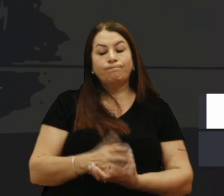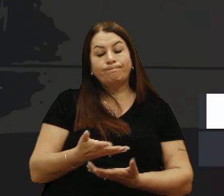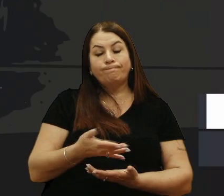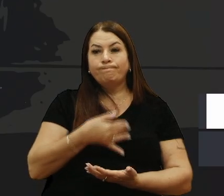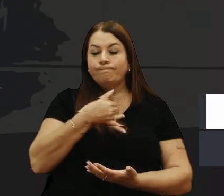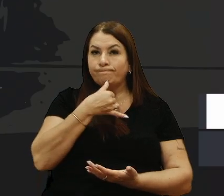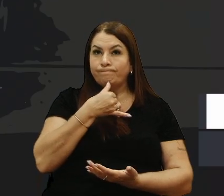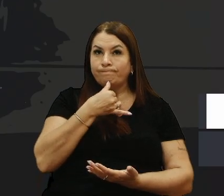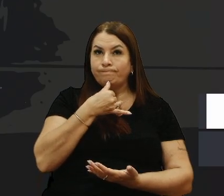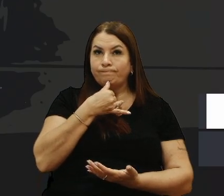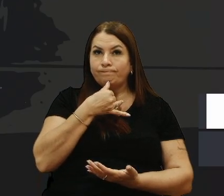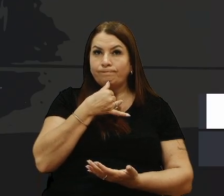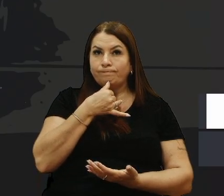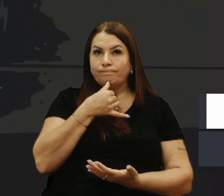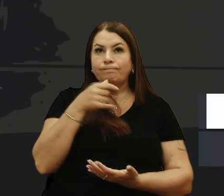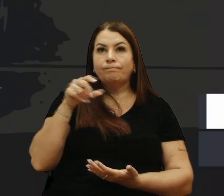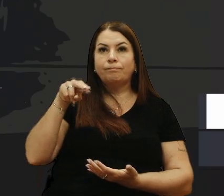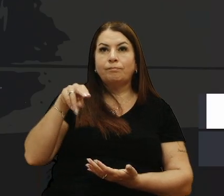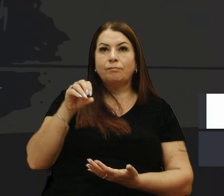Infelizmente, Noêmia